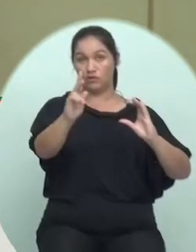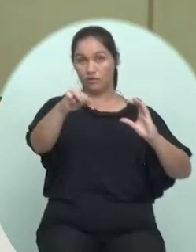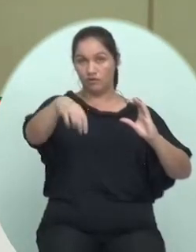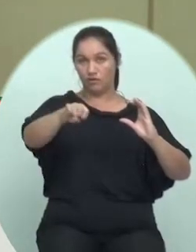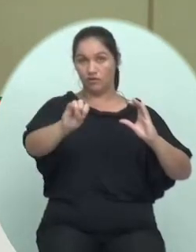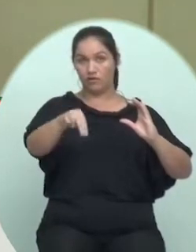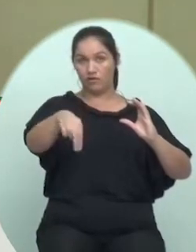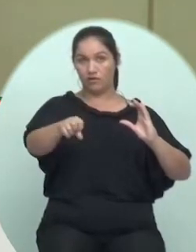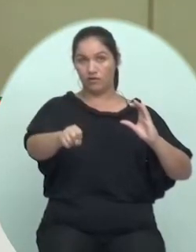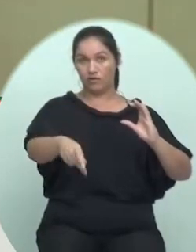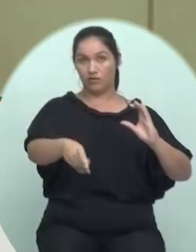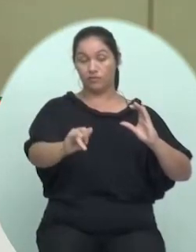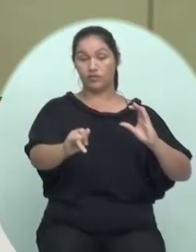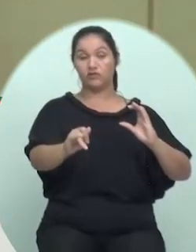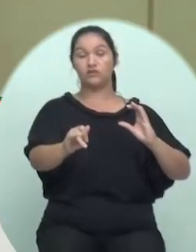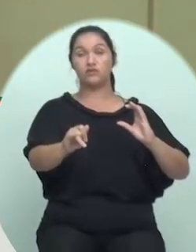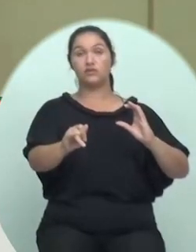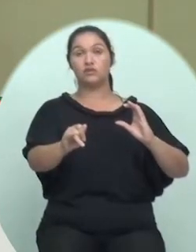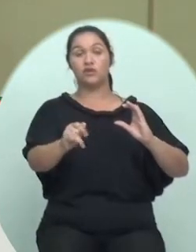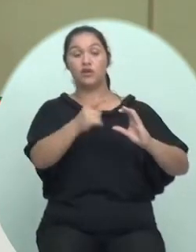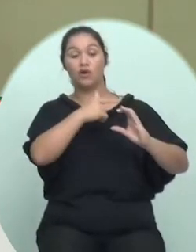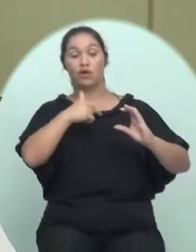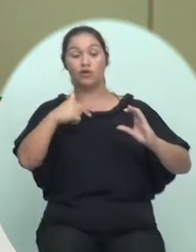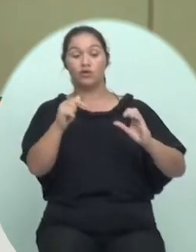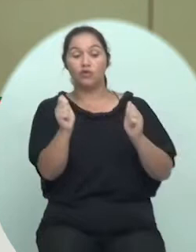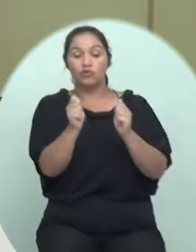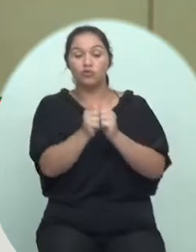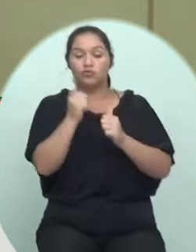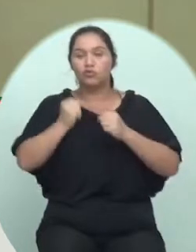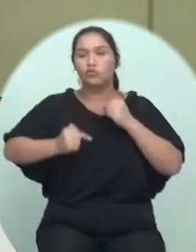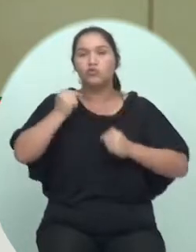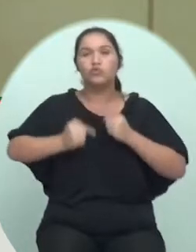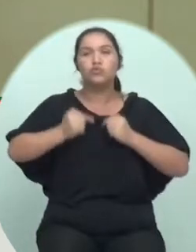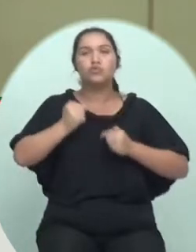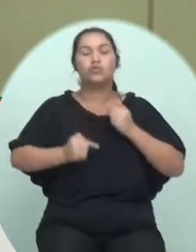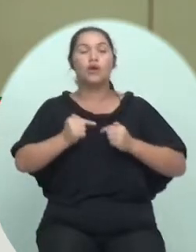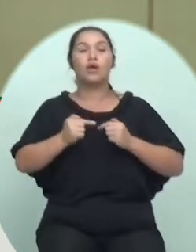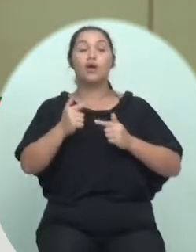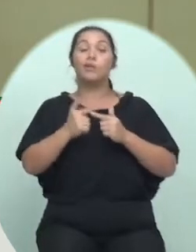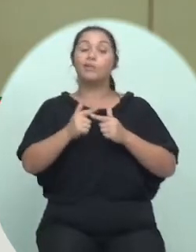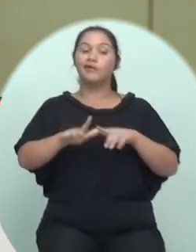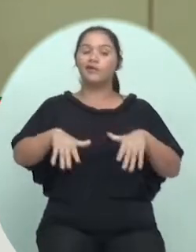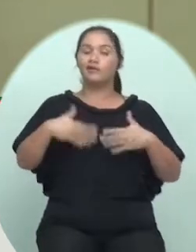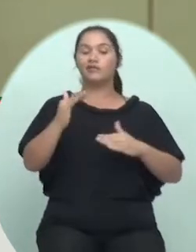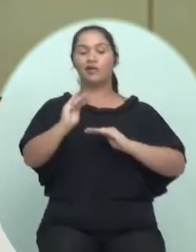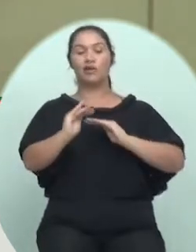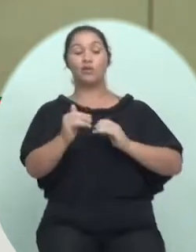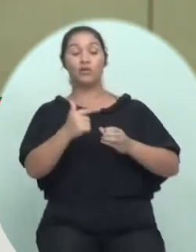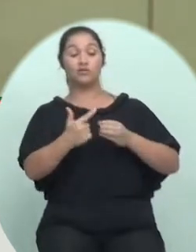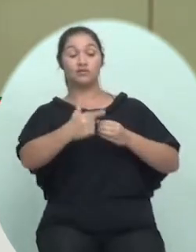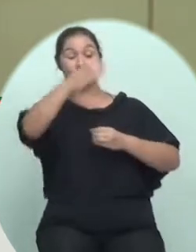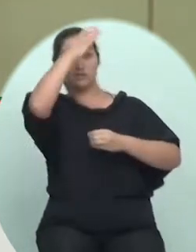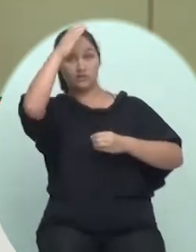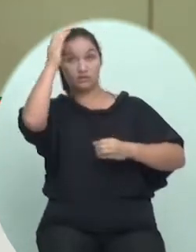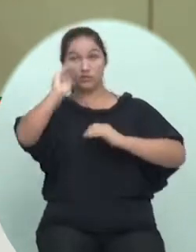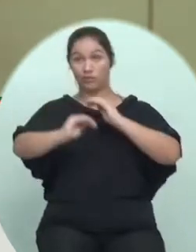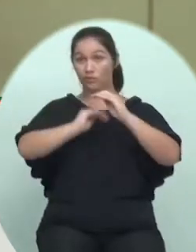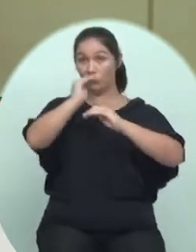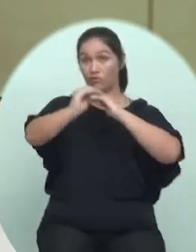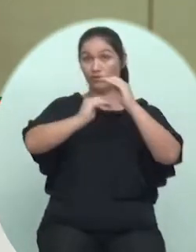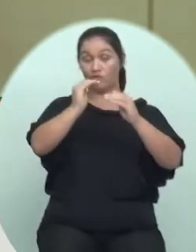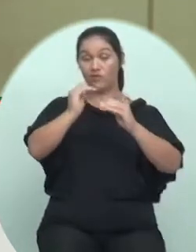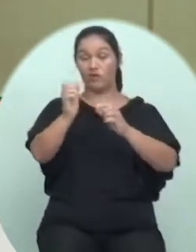grandes debates que nós temos que fazer nesta casa, nesse ano, para o crescimento e desenvolvimento da nossa cidade e também para o bem da